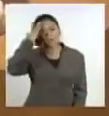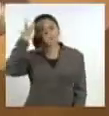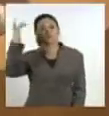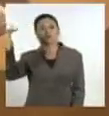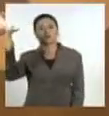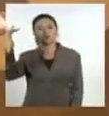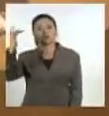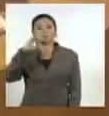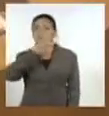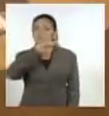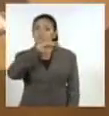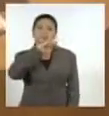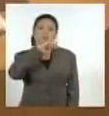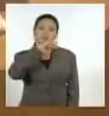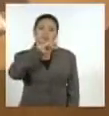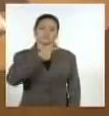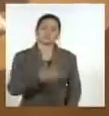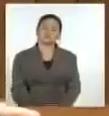tão bom.